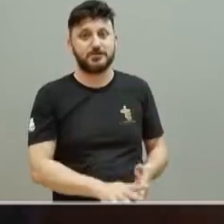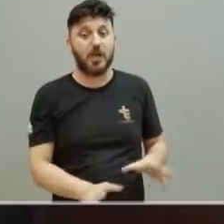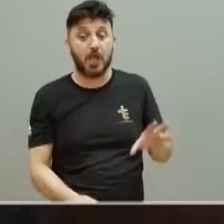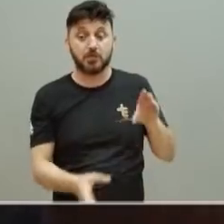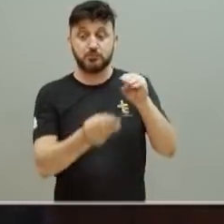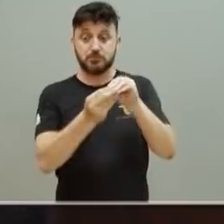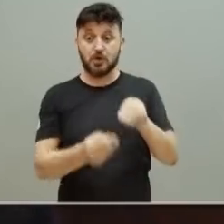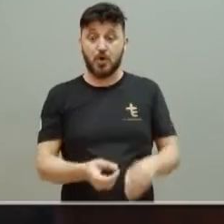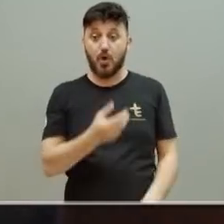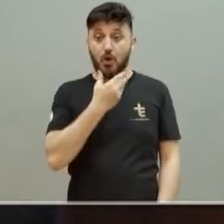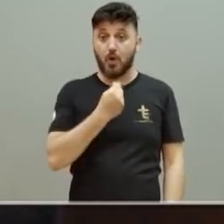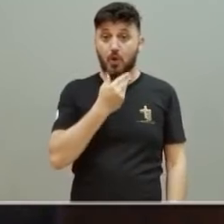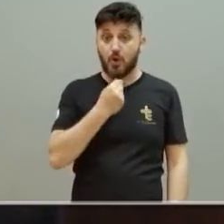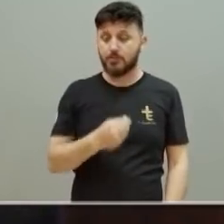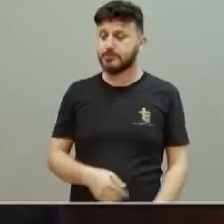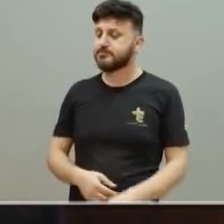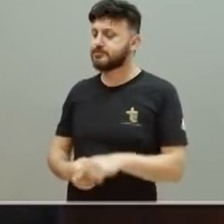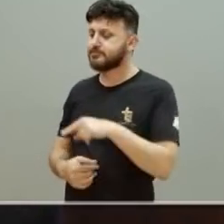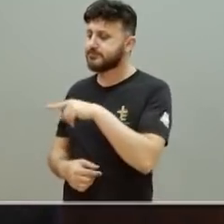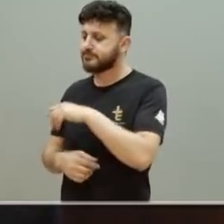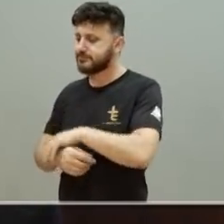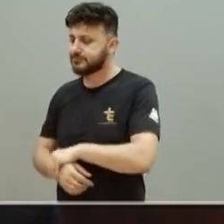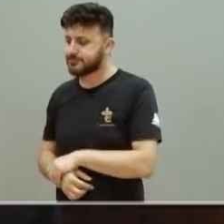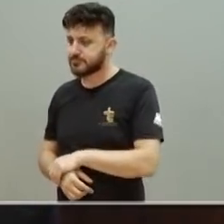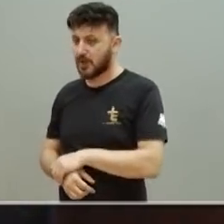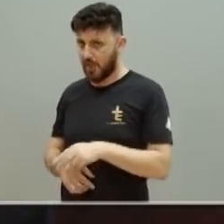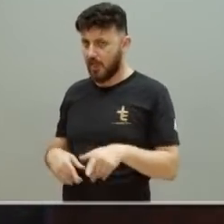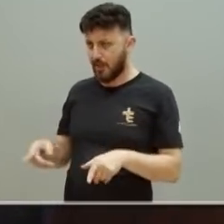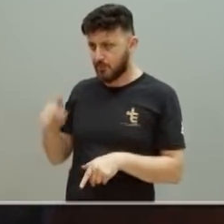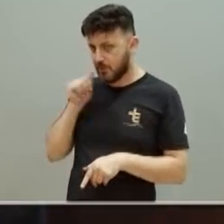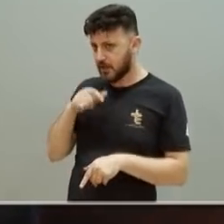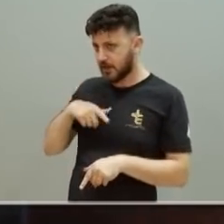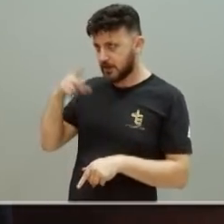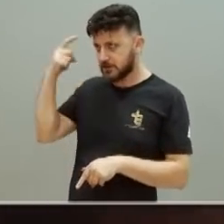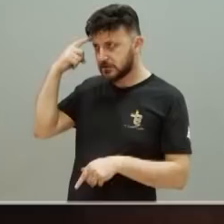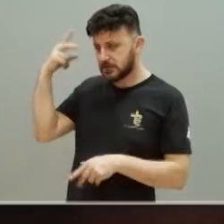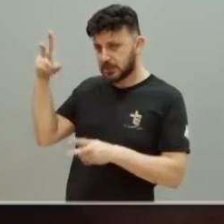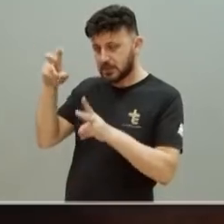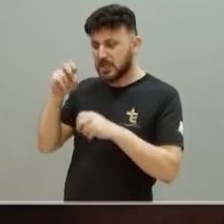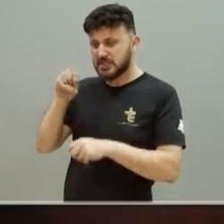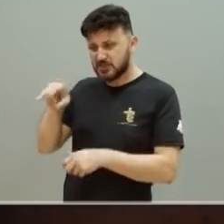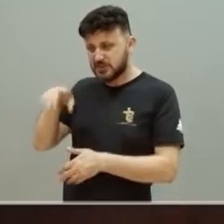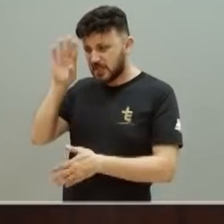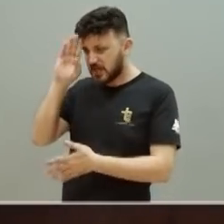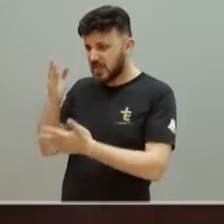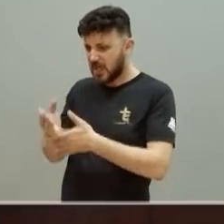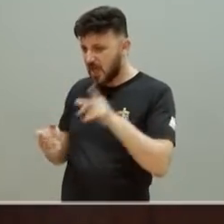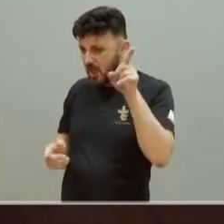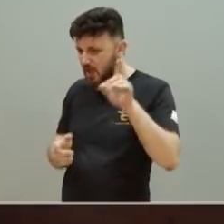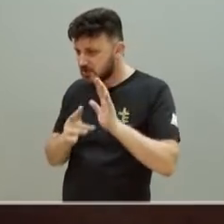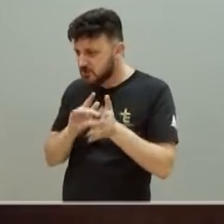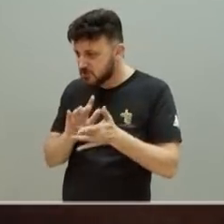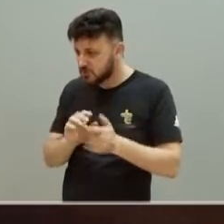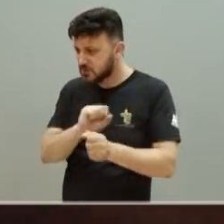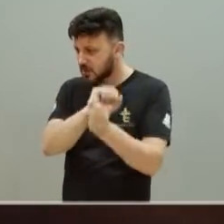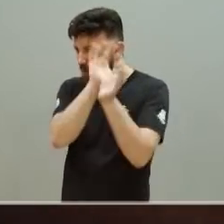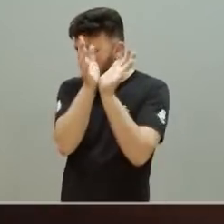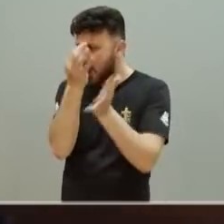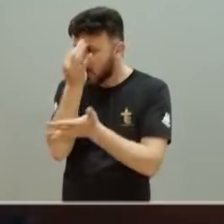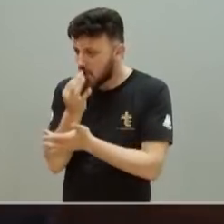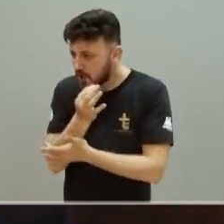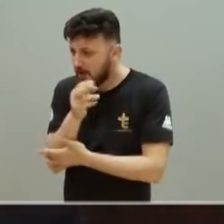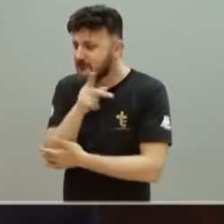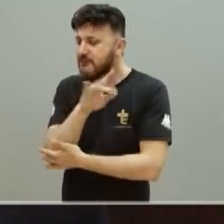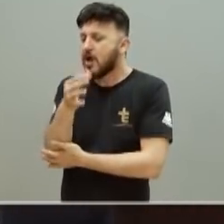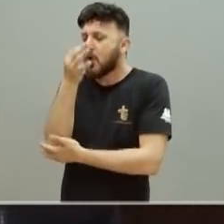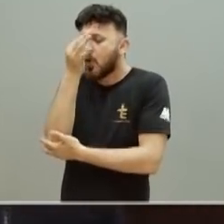aquele irmão cheio do Espírito Santo falou para aquela irmã que estava com tumor no cérebro: se você crê que verdadeiramente é Jesus na Santa Eucaristia, você vai